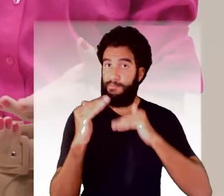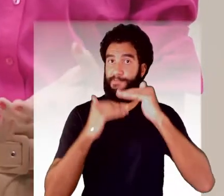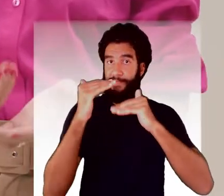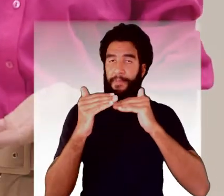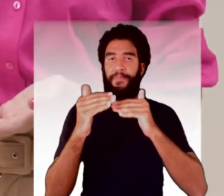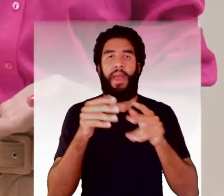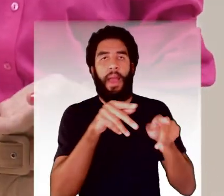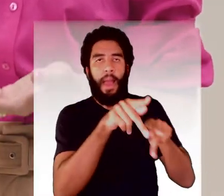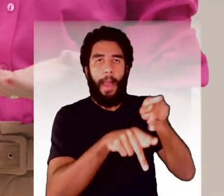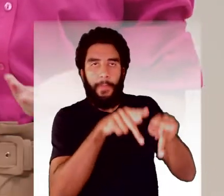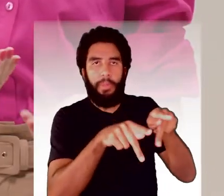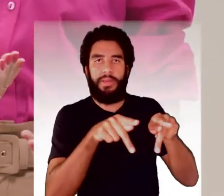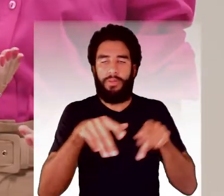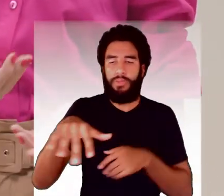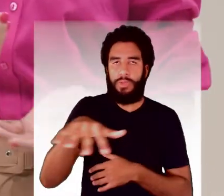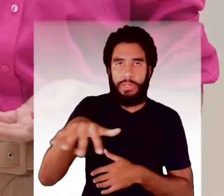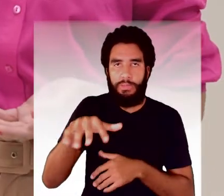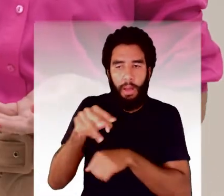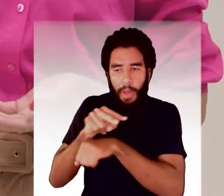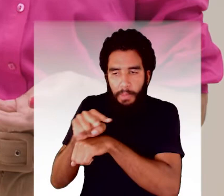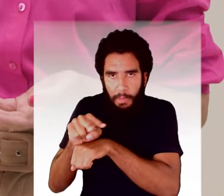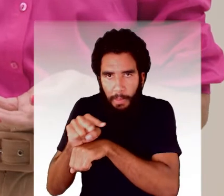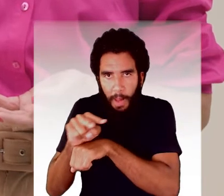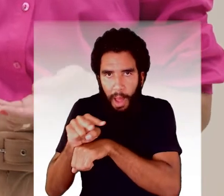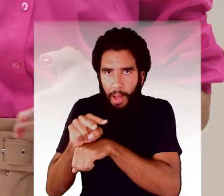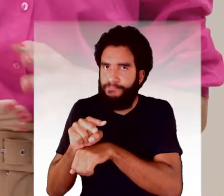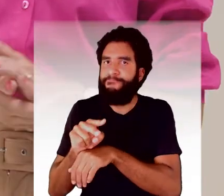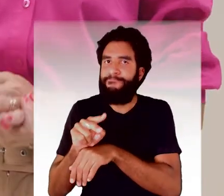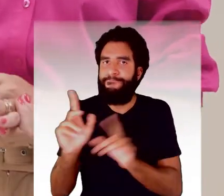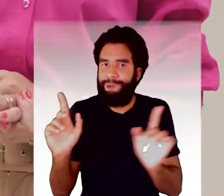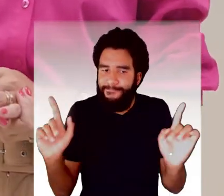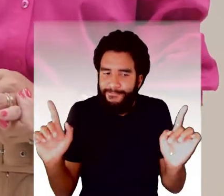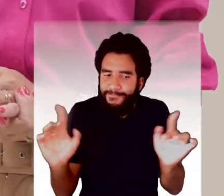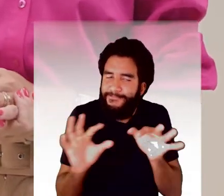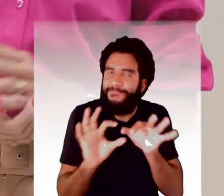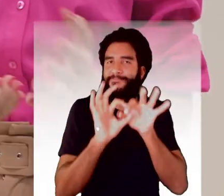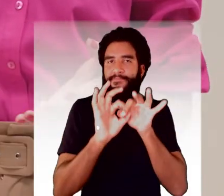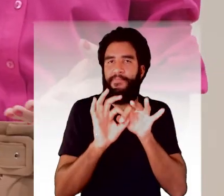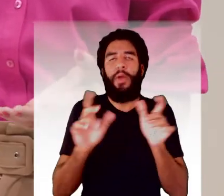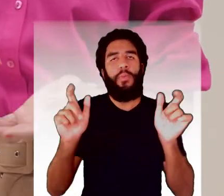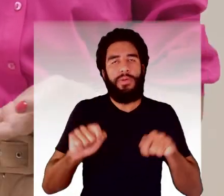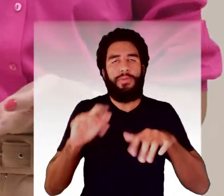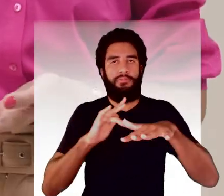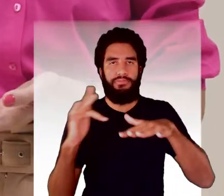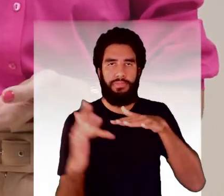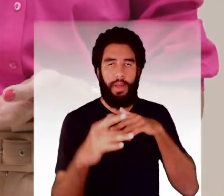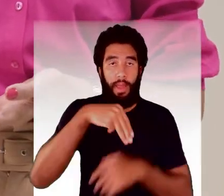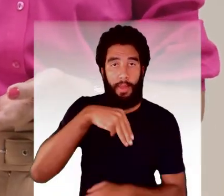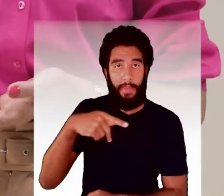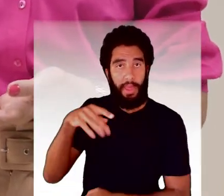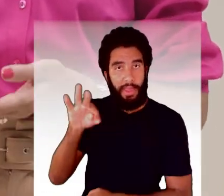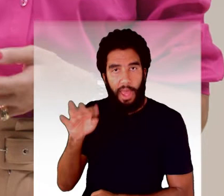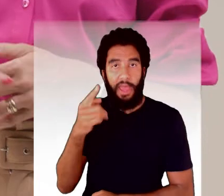da tecnologia, o distanciamento entre a população e os órgãos fiscalizadores fica cada dia menor. A possibilidade de entrar nas redes